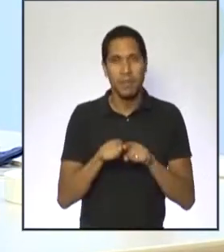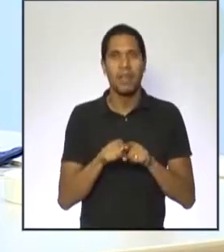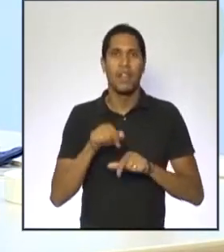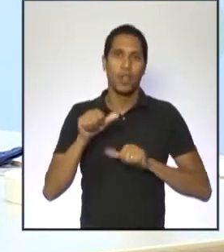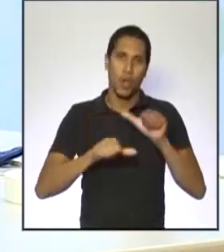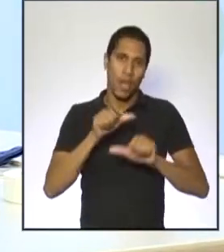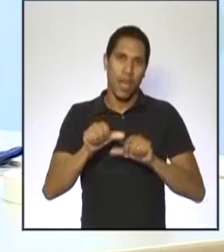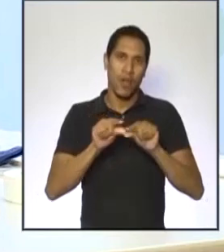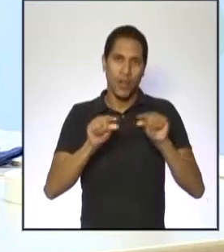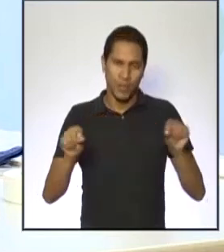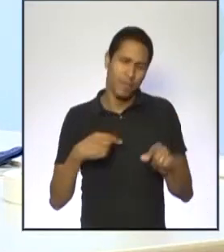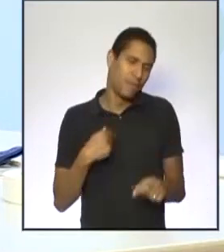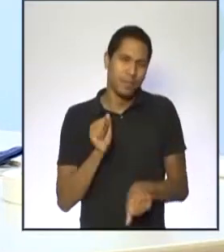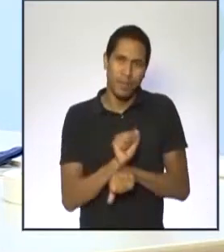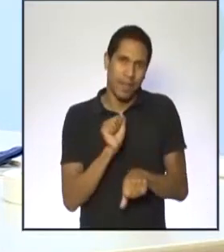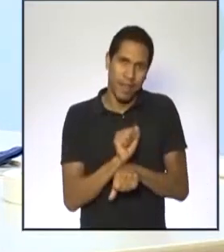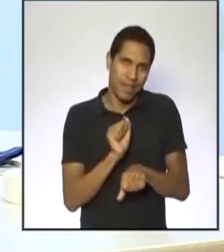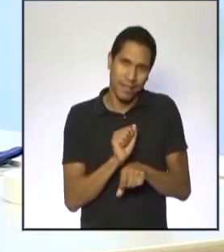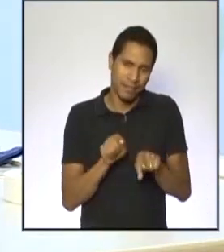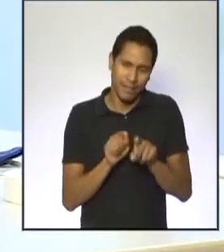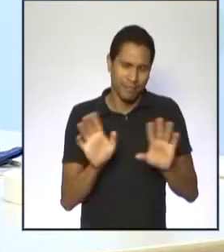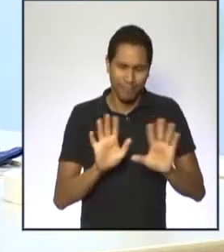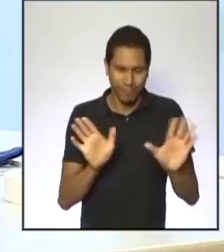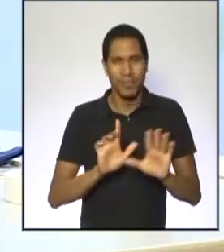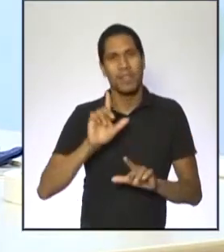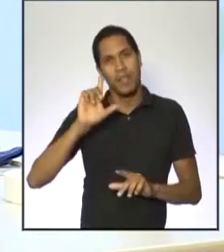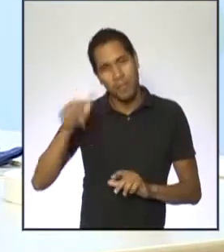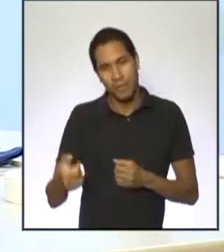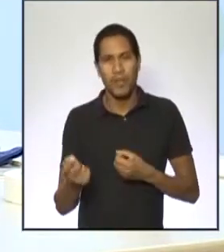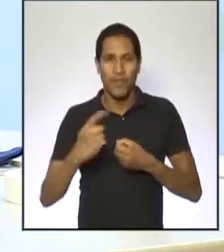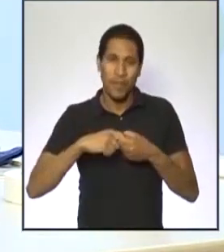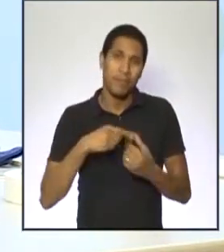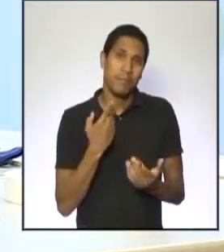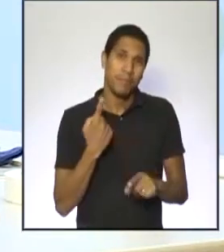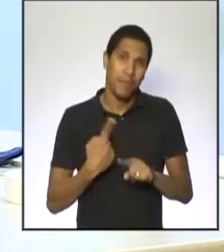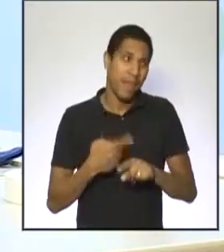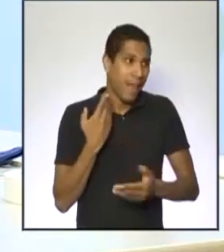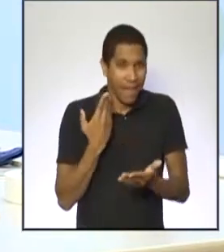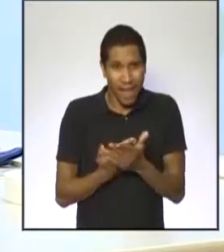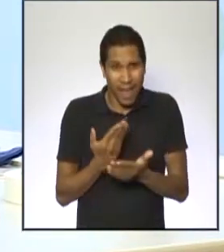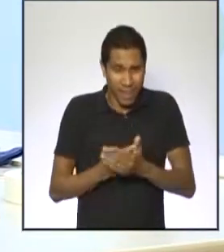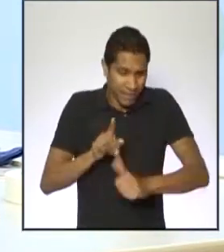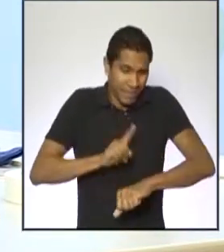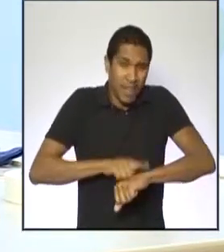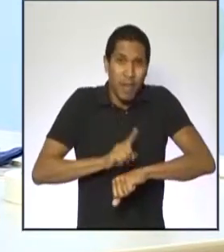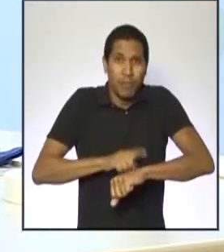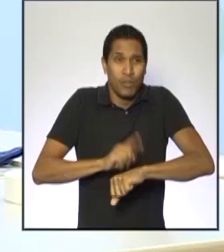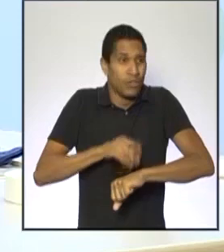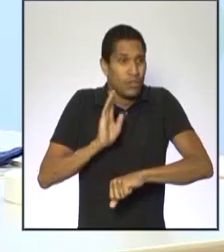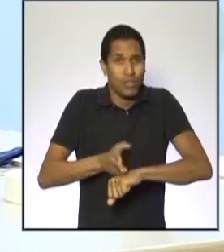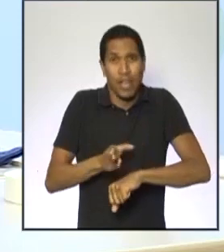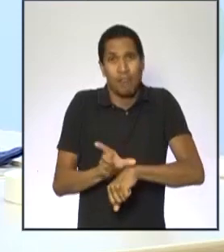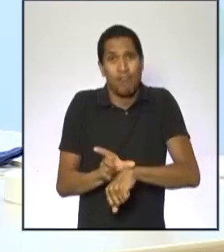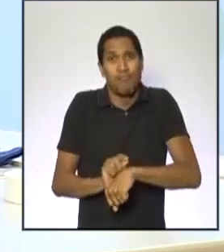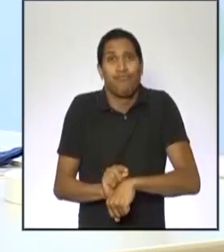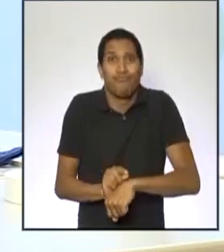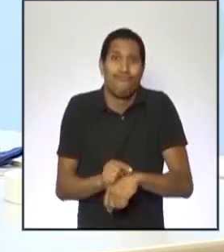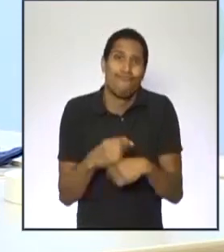então, esperando eu fazer a troca e depois eu entro com vocês, porque a nossa aula, infelizmente, está chegando ao final,